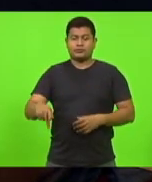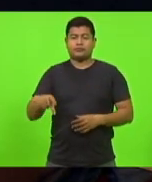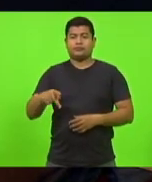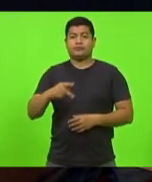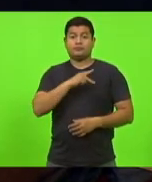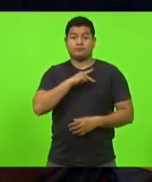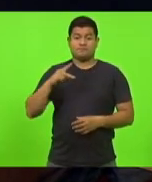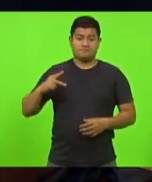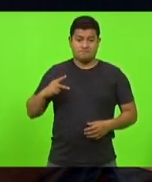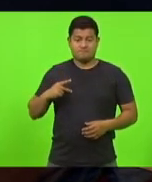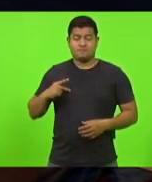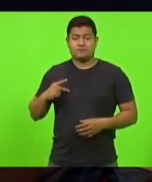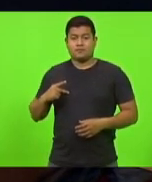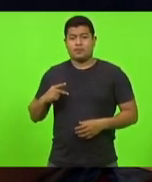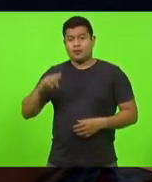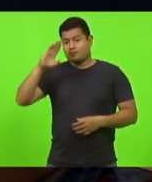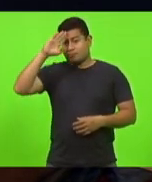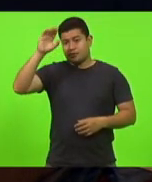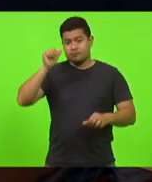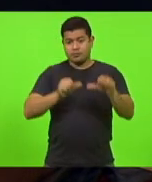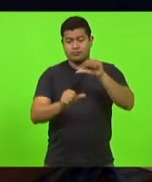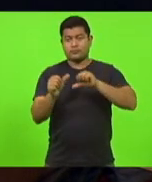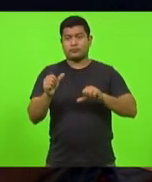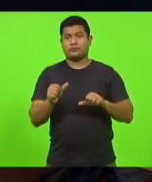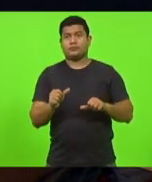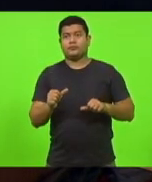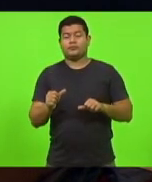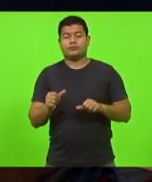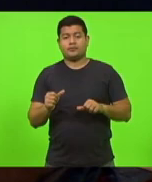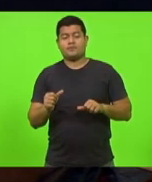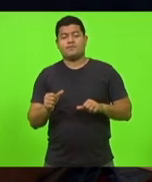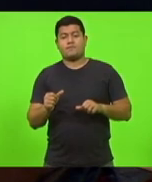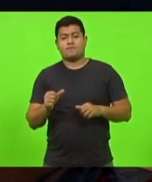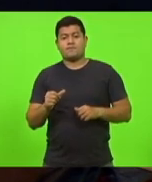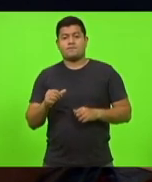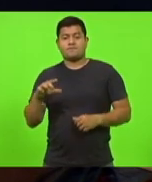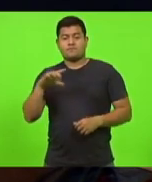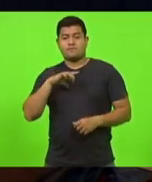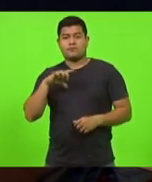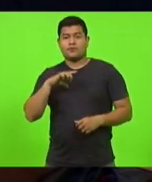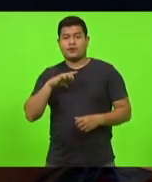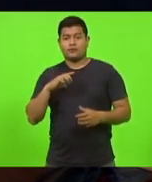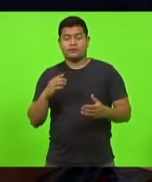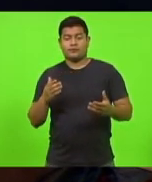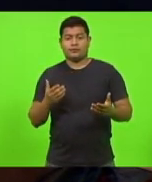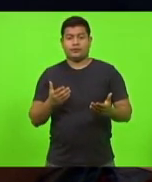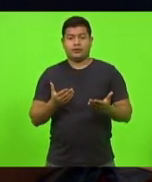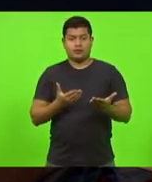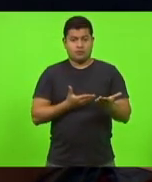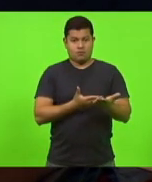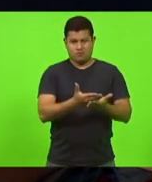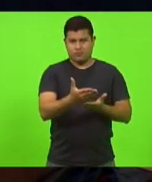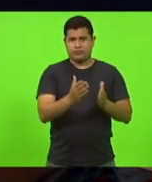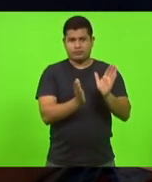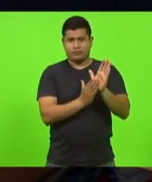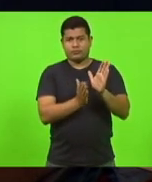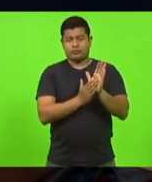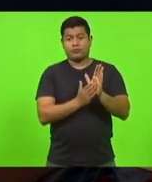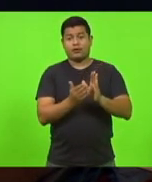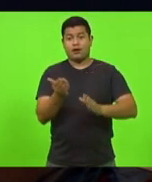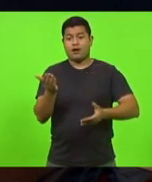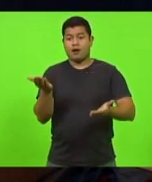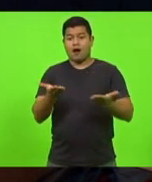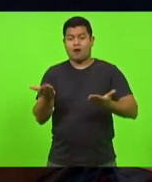Dentre as principais mudanças que houveram do projeto inicial para agora, deputada